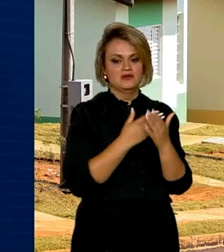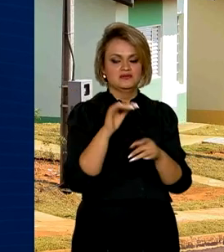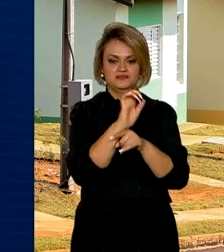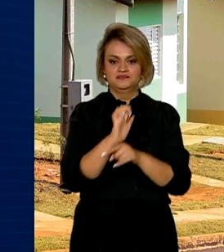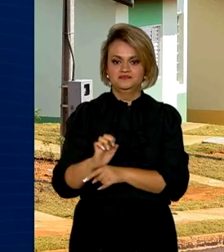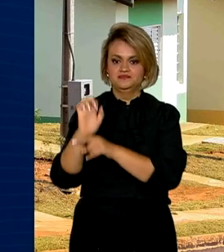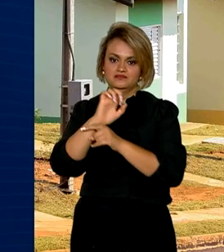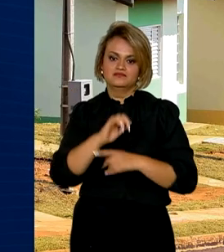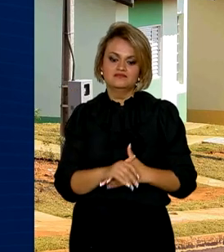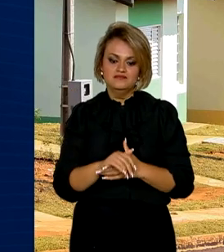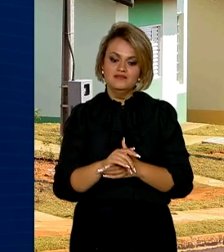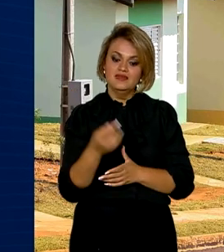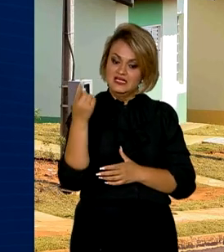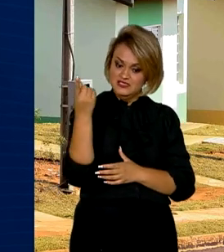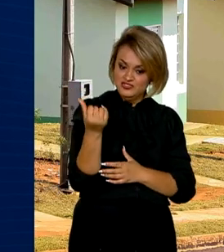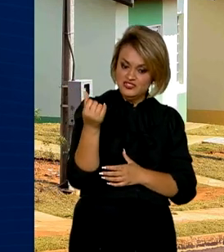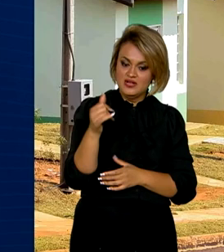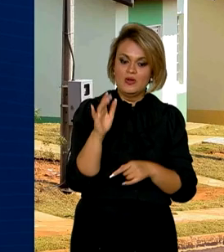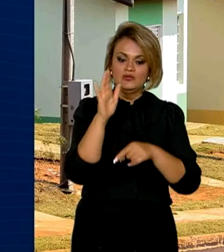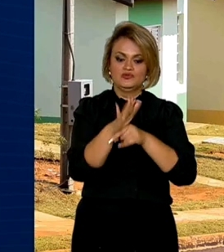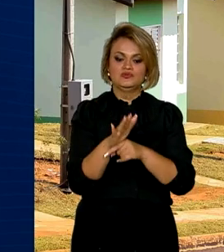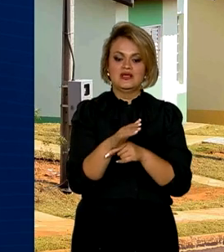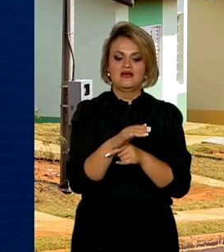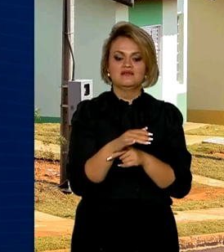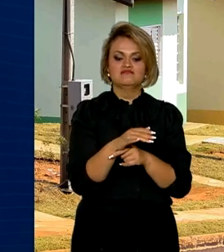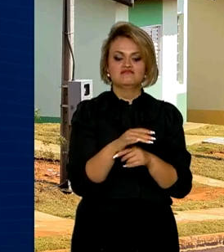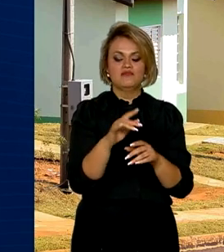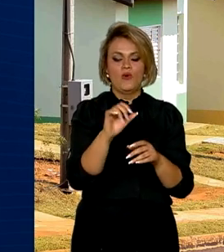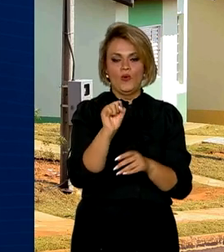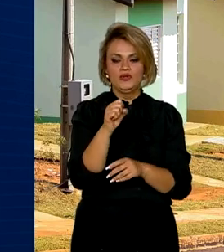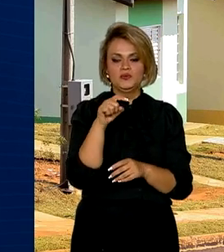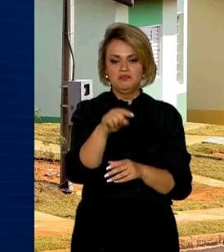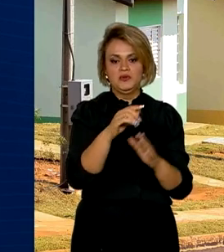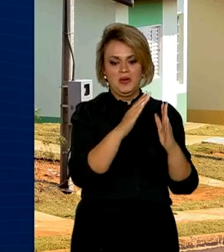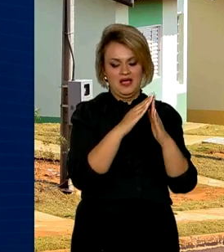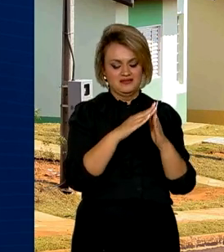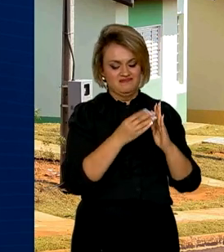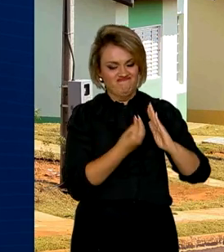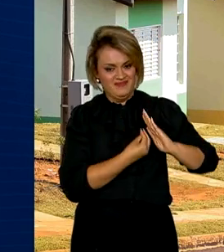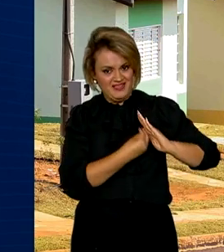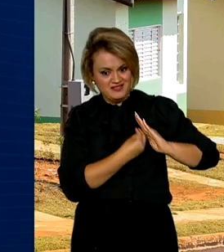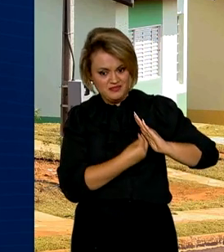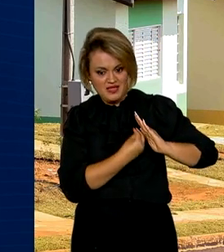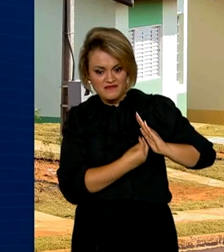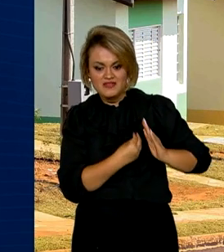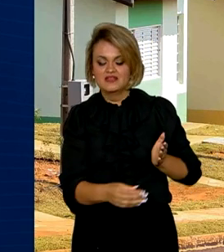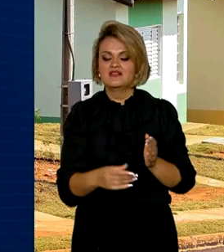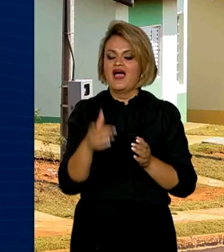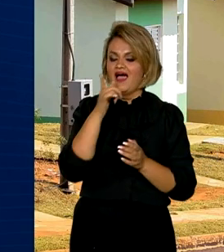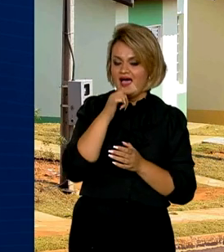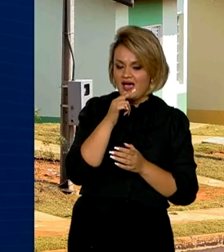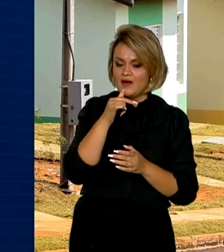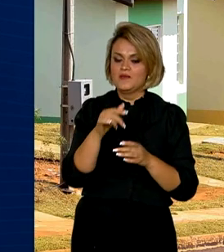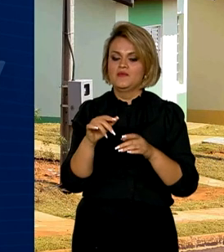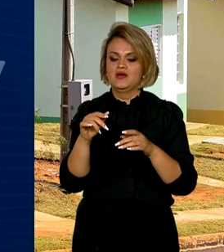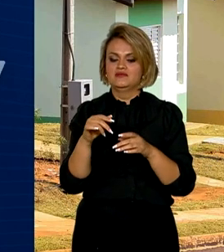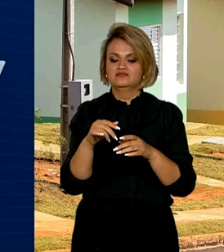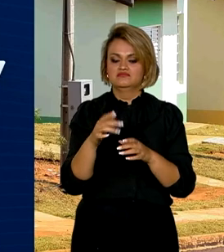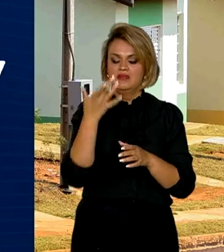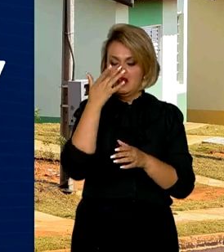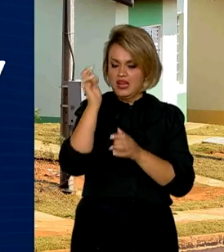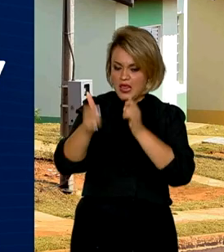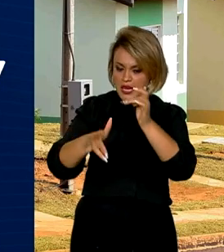estaduais. Os recursos contemplam ainda obras de 8 mil moradias do Minha Casa Minha Vida, abastecimento de água e